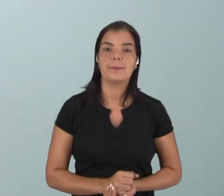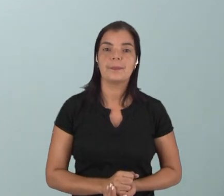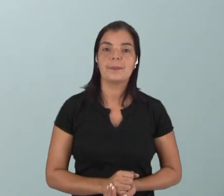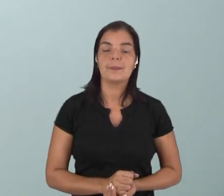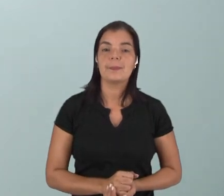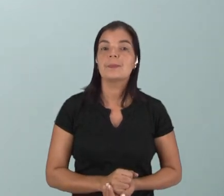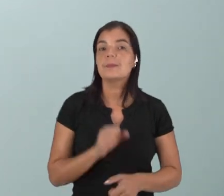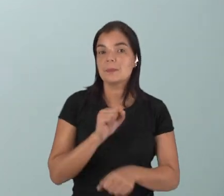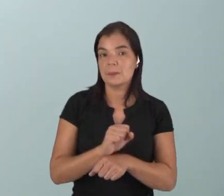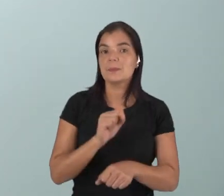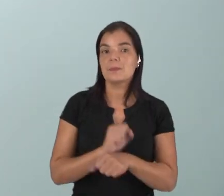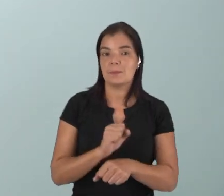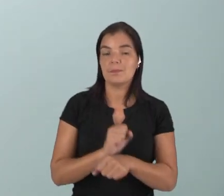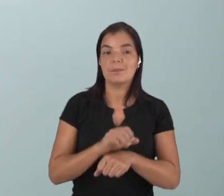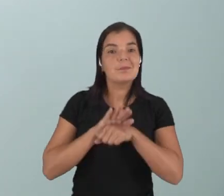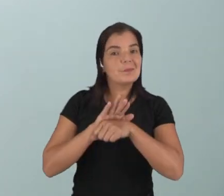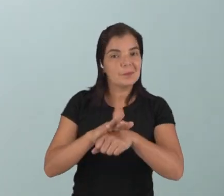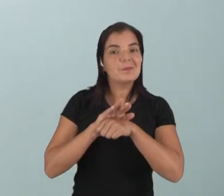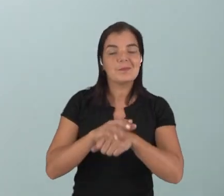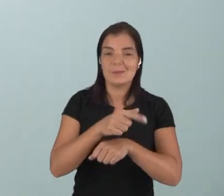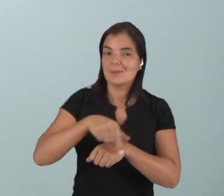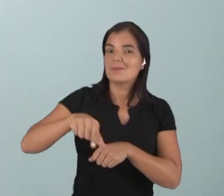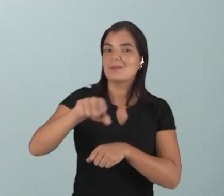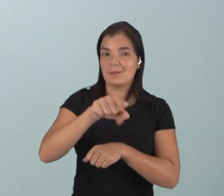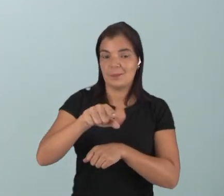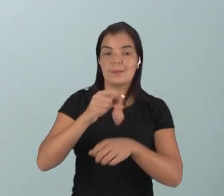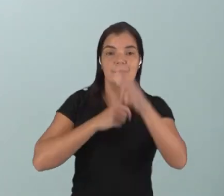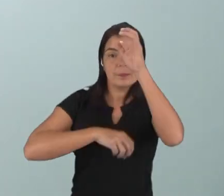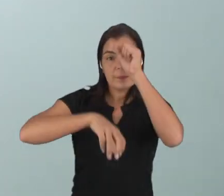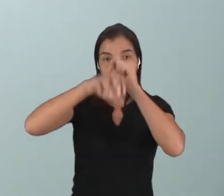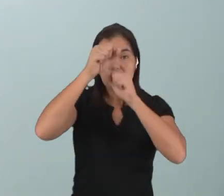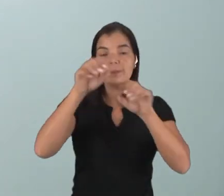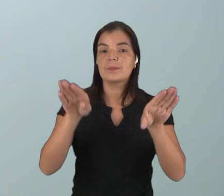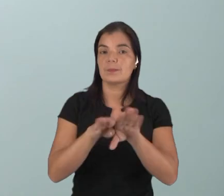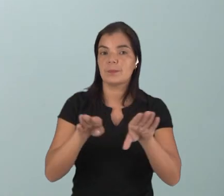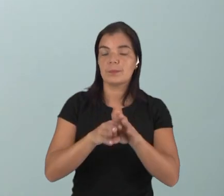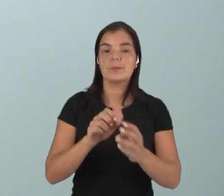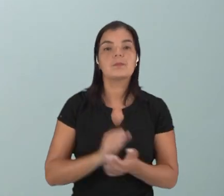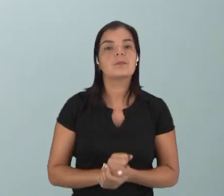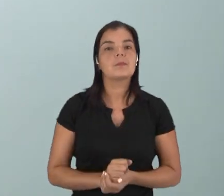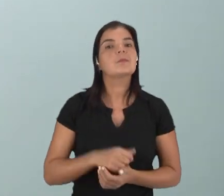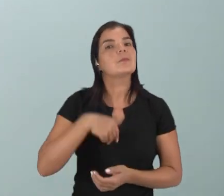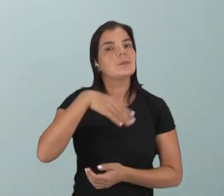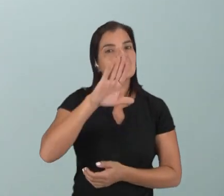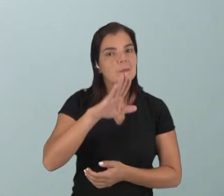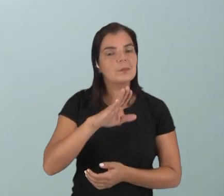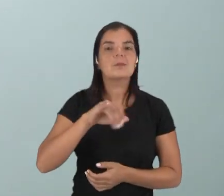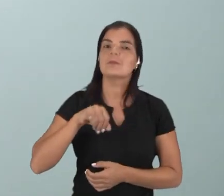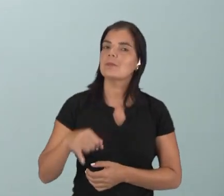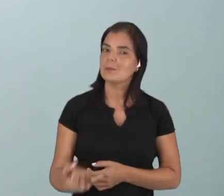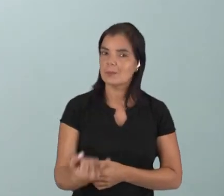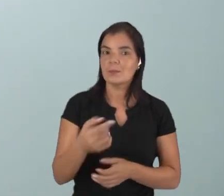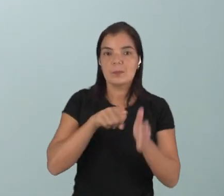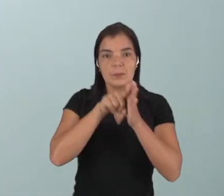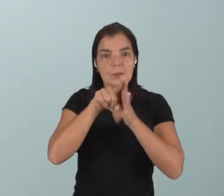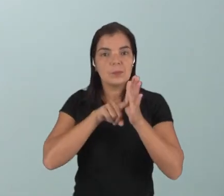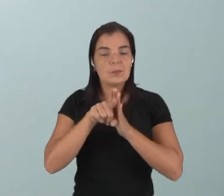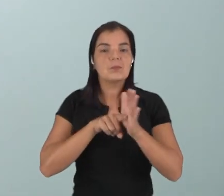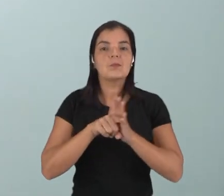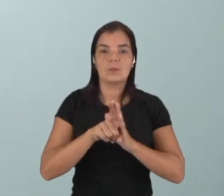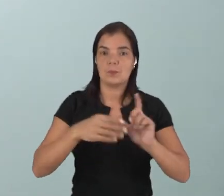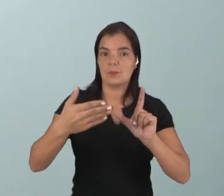tá? Espero que isso tenha contribuído bastante para você, para o seu aprendizado. E aí você vai ter mais oportunidade de pesquisar